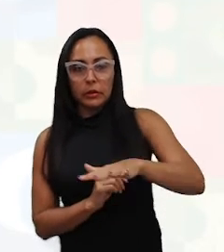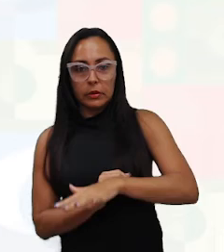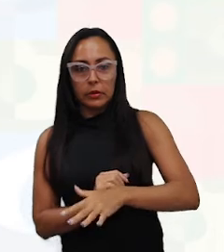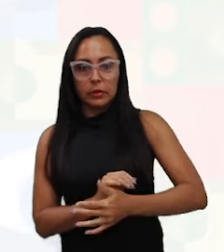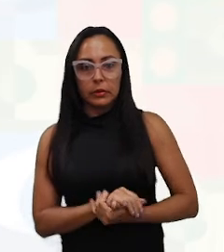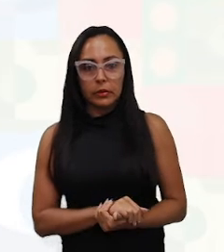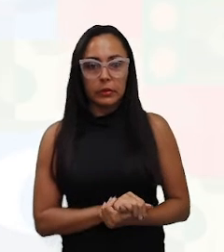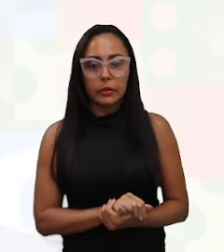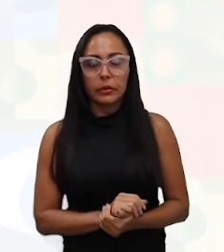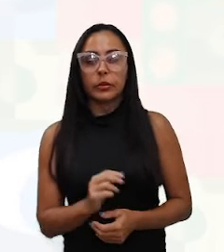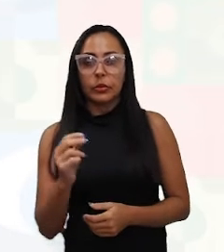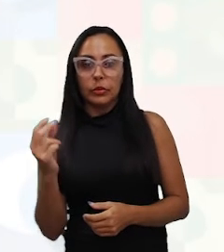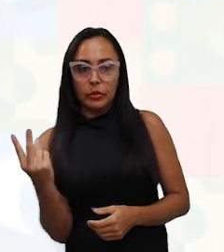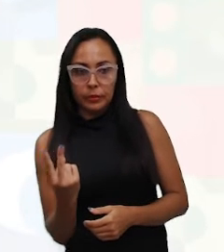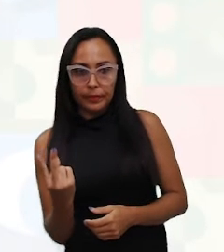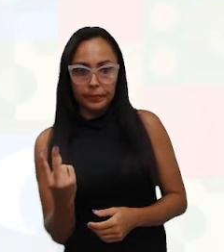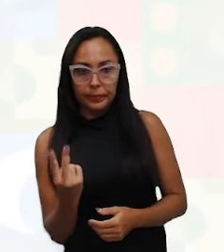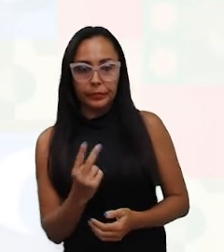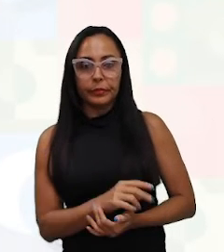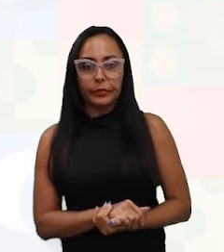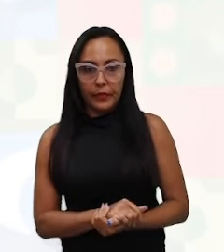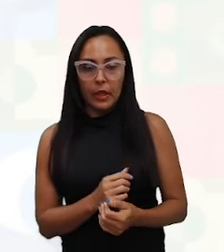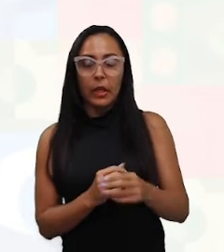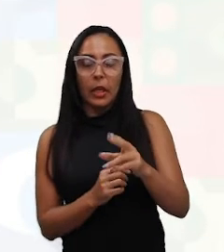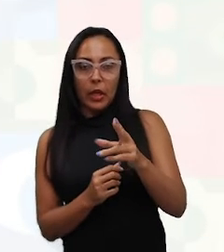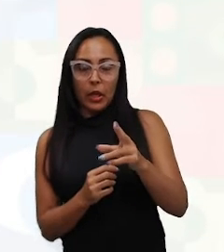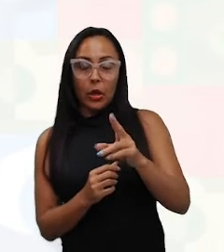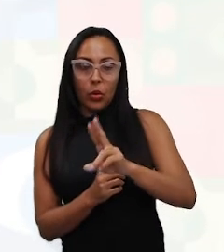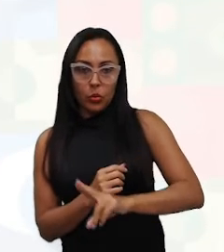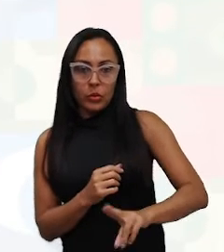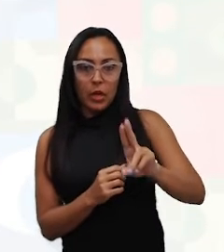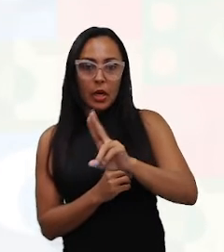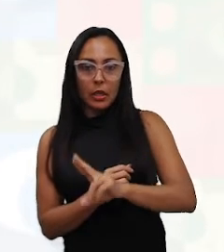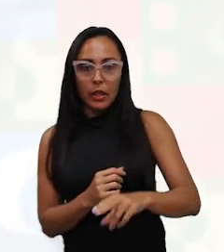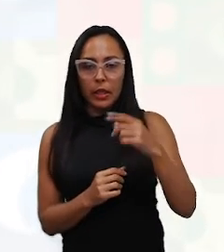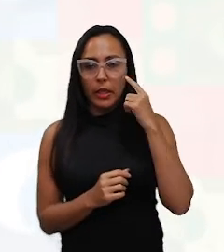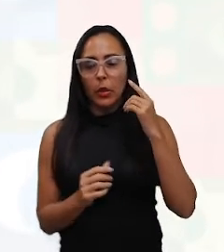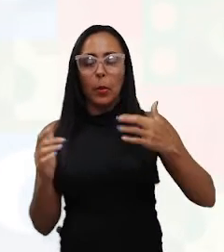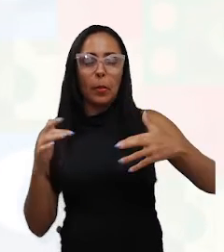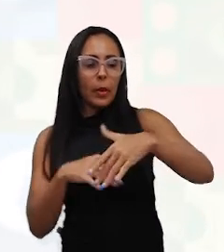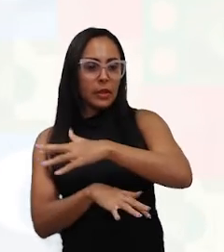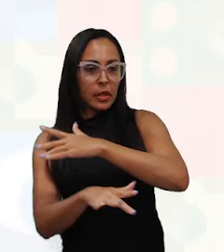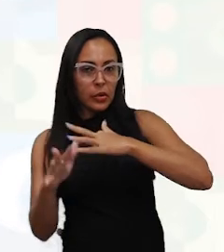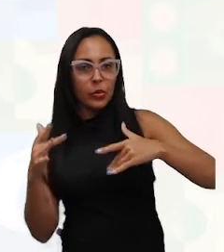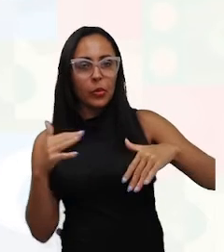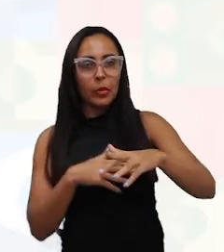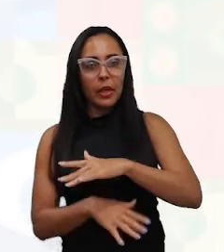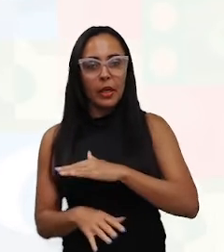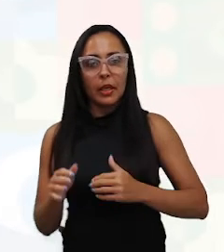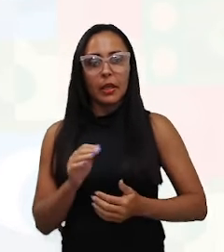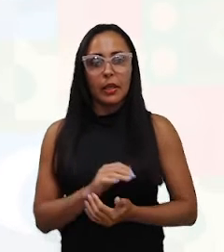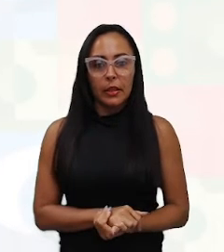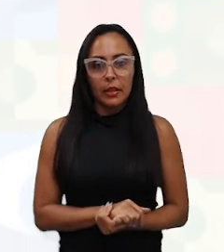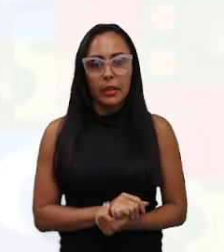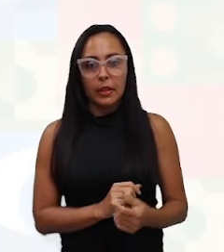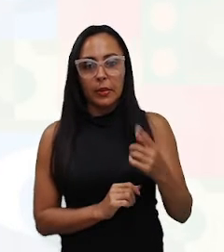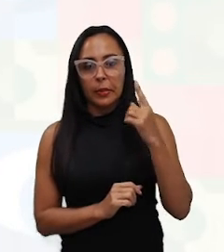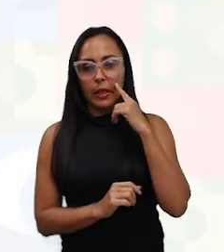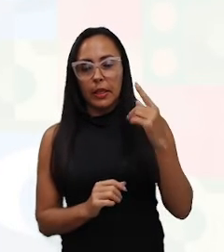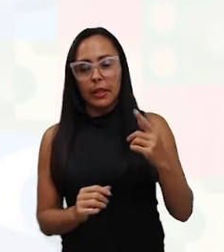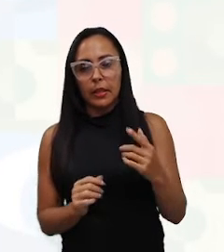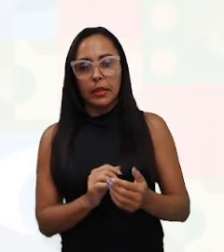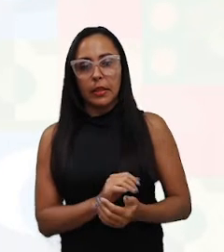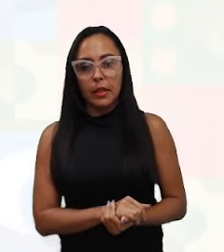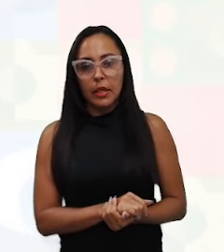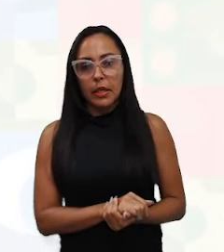Com 2 pontos de fuga, é muito utilizado para as áreas urbanas, né, vistas de ruas de cidade.